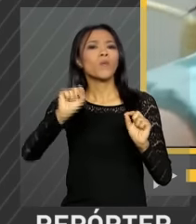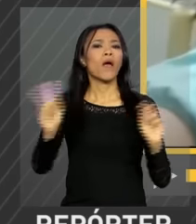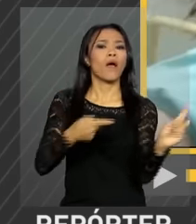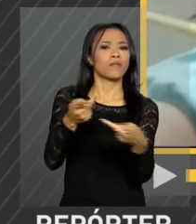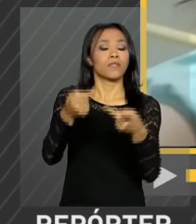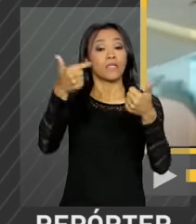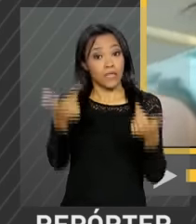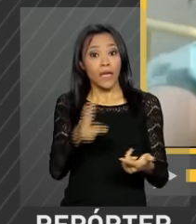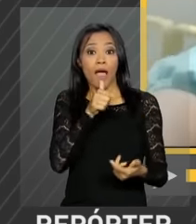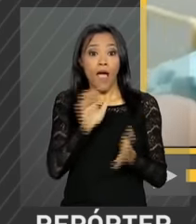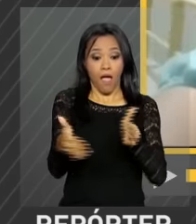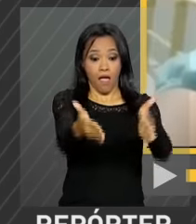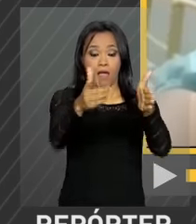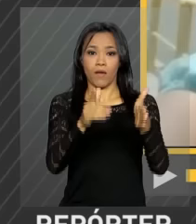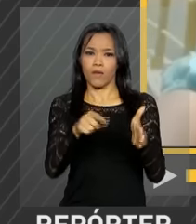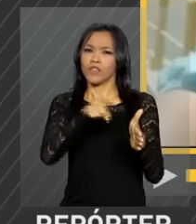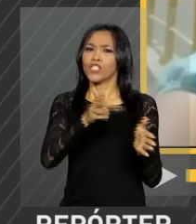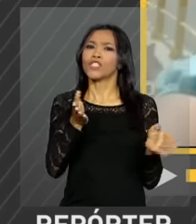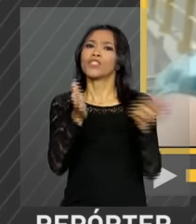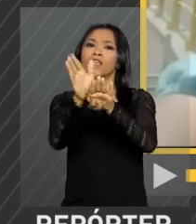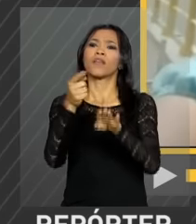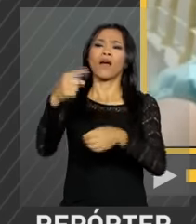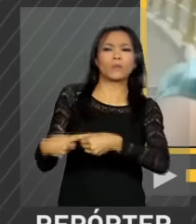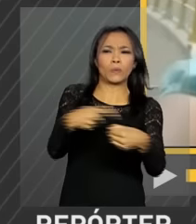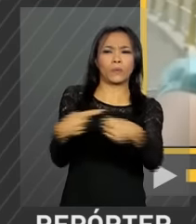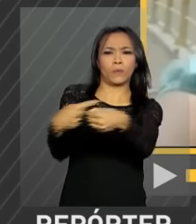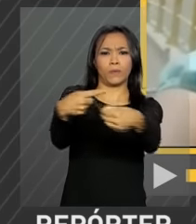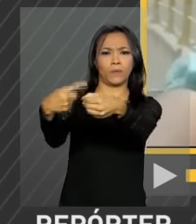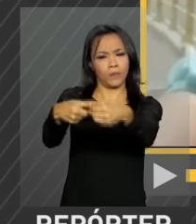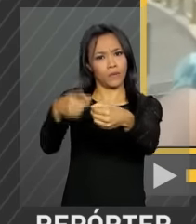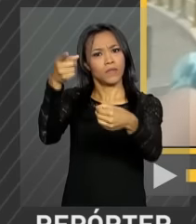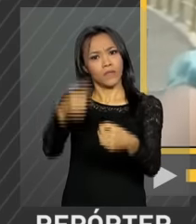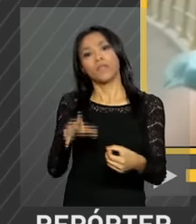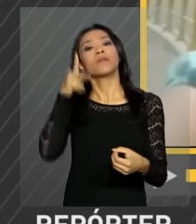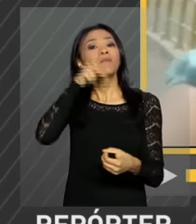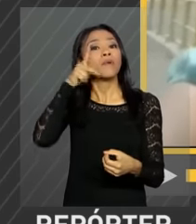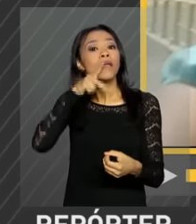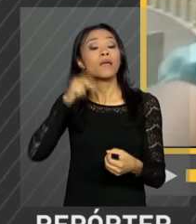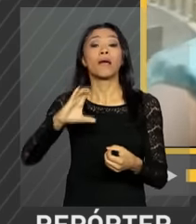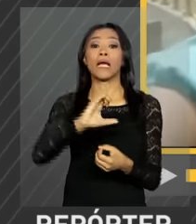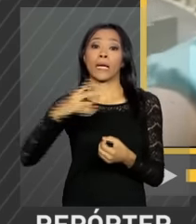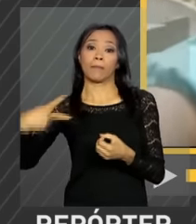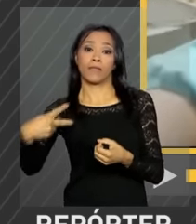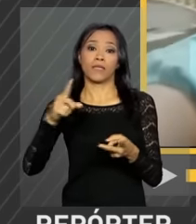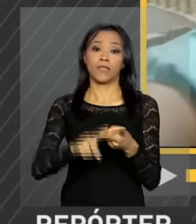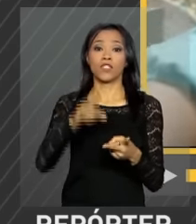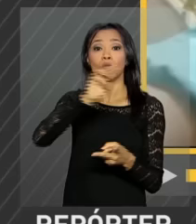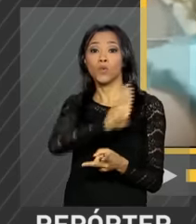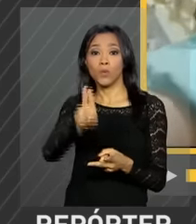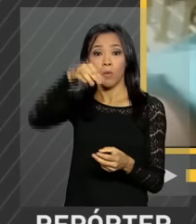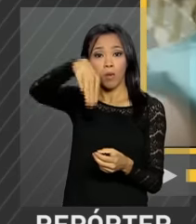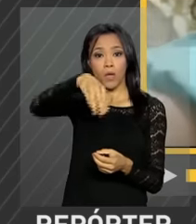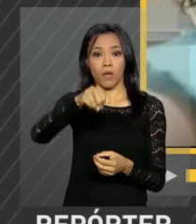São Francisco, do Velho Chico, chegue aí a Paraíba, aos municípios de Monteiro e Campina Grande, ainda este semestre.